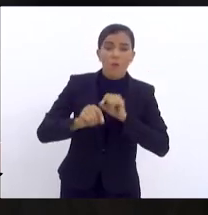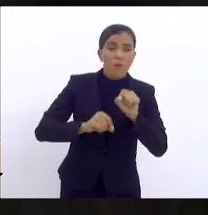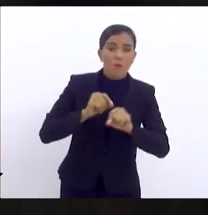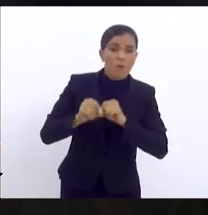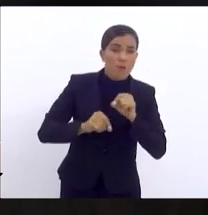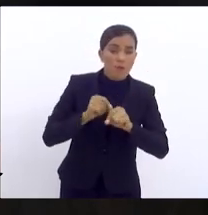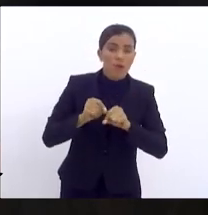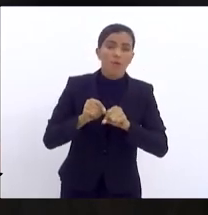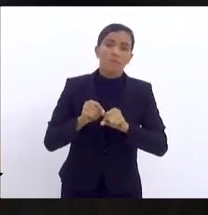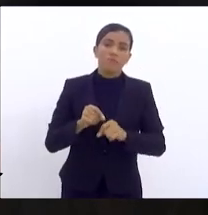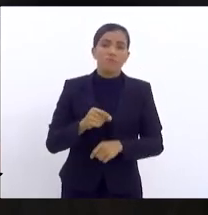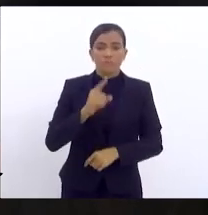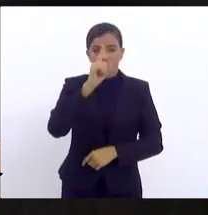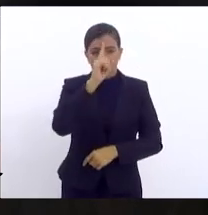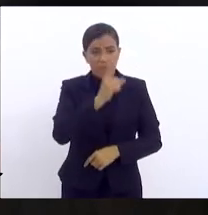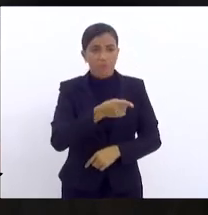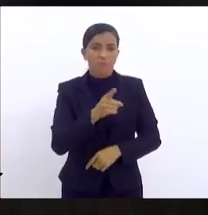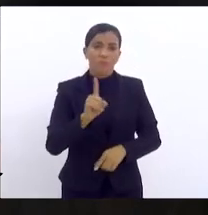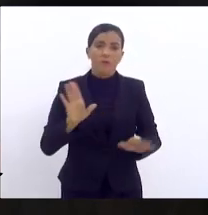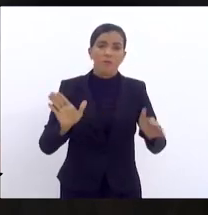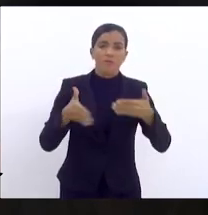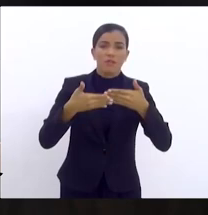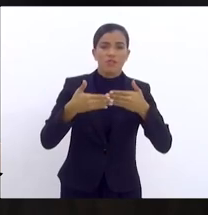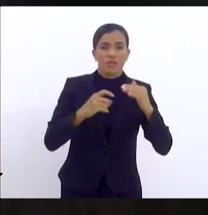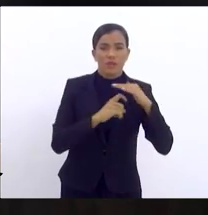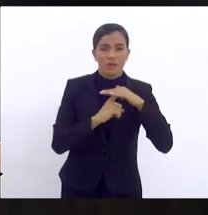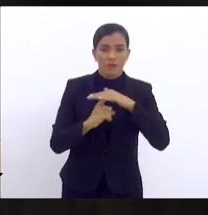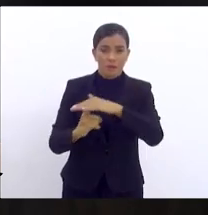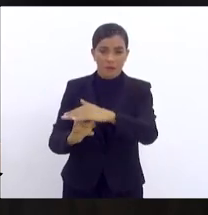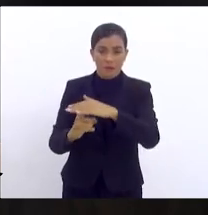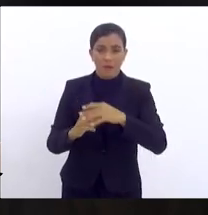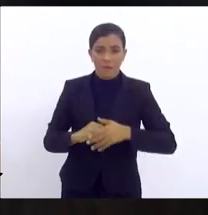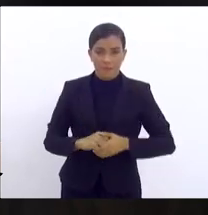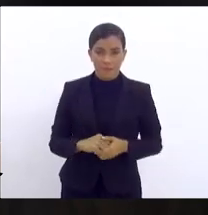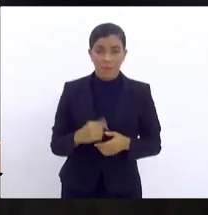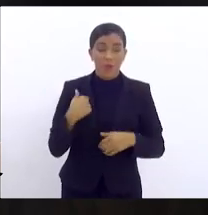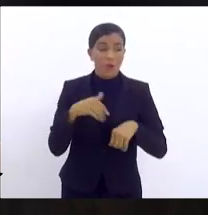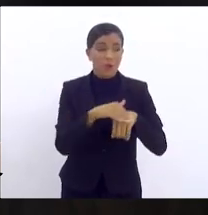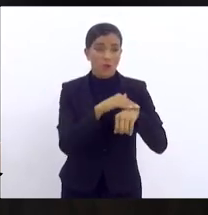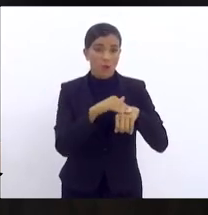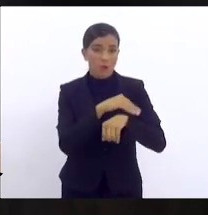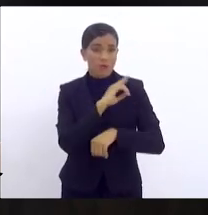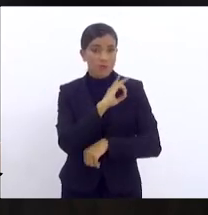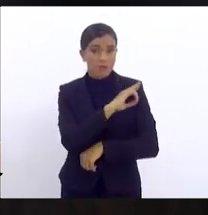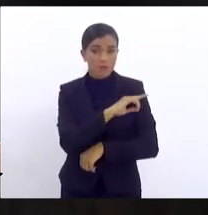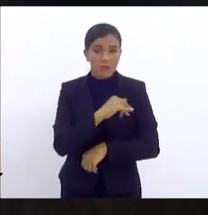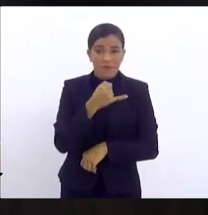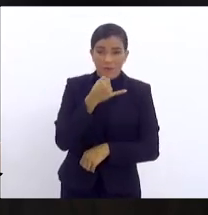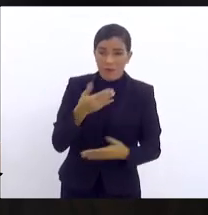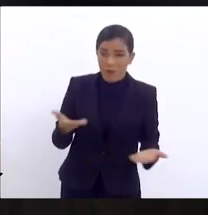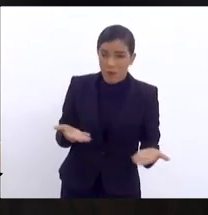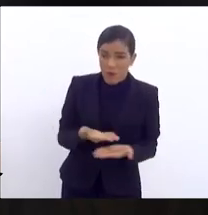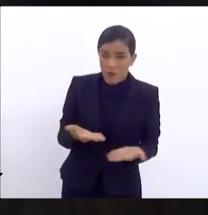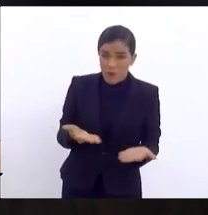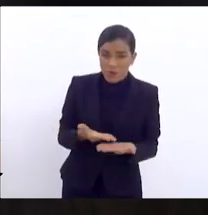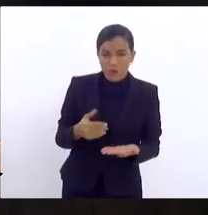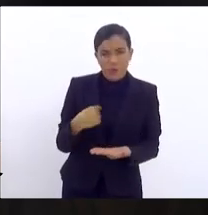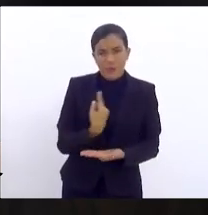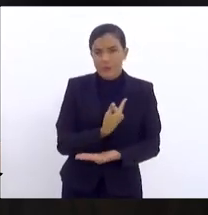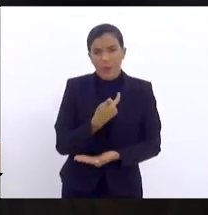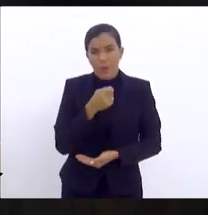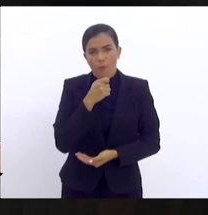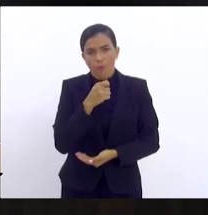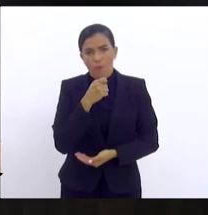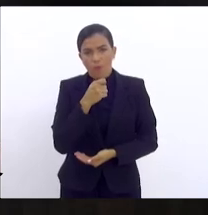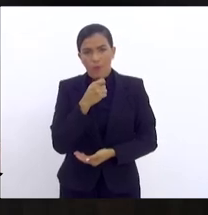realidade da ordem para fechar e conversando com Coronel Infelizmente hoje nós não temos a